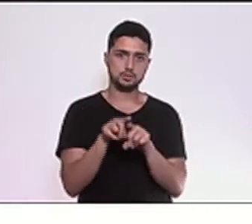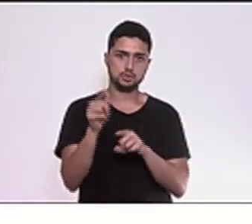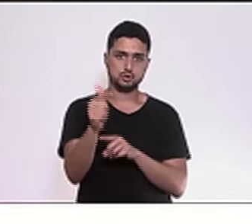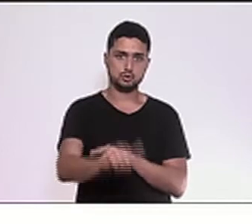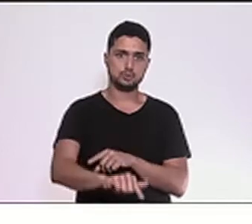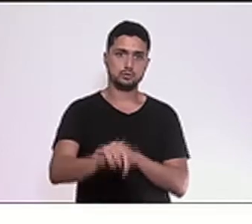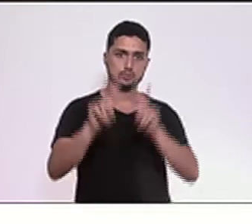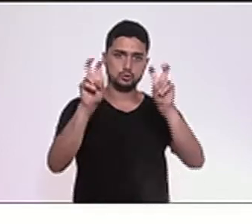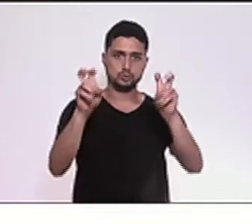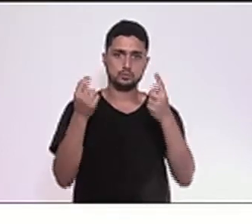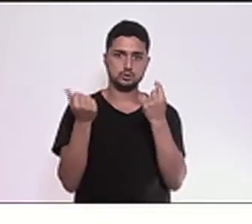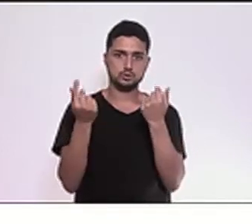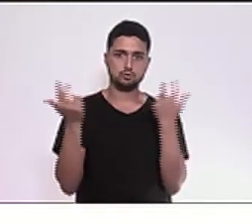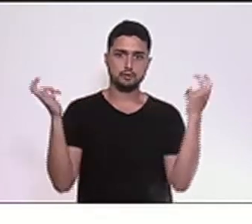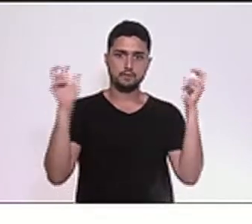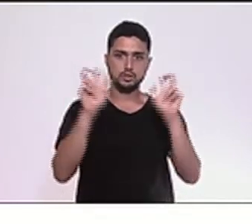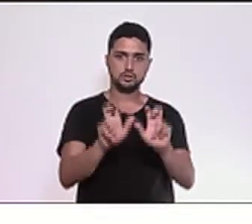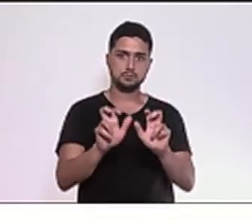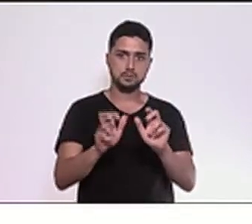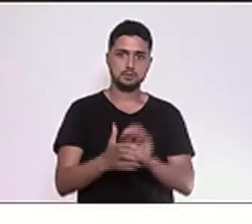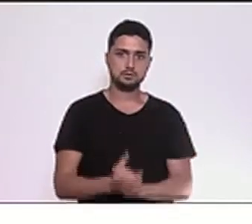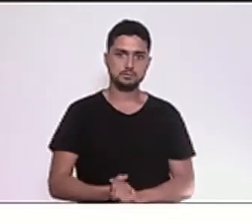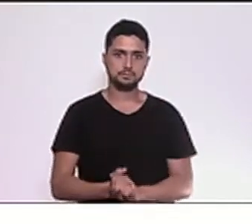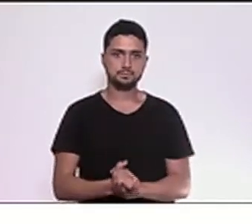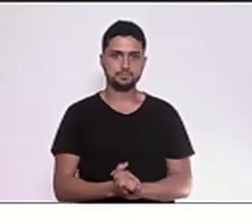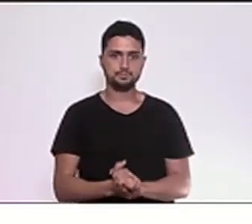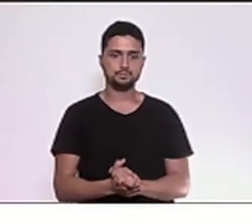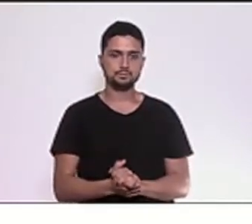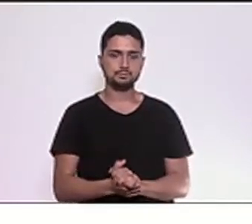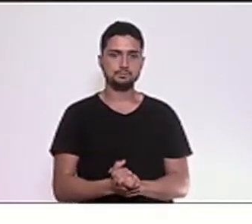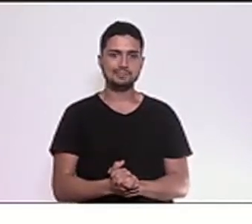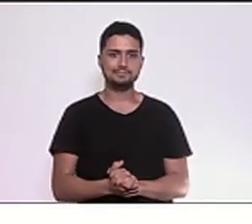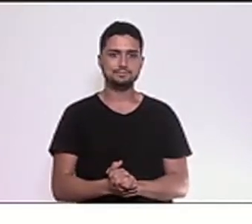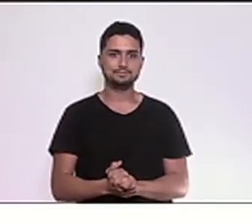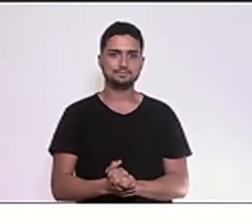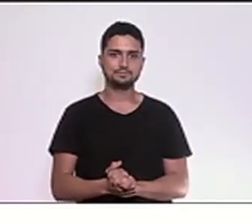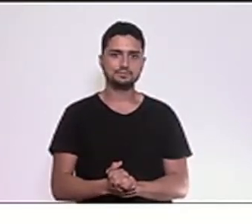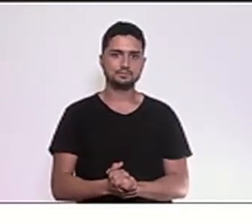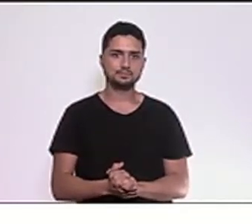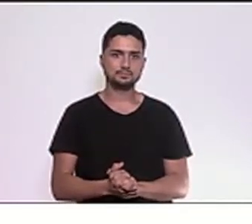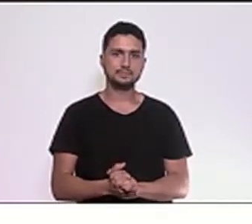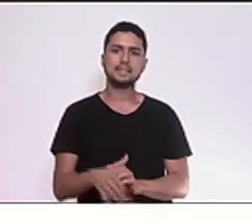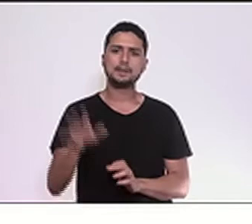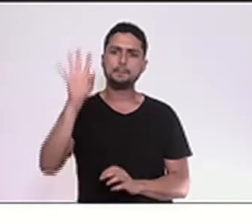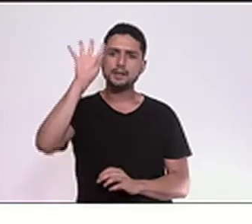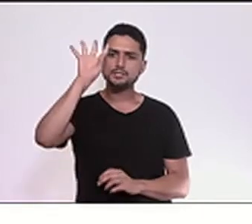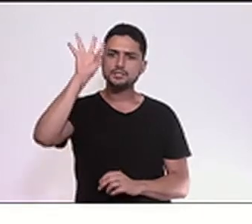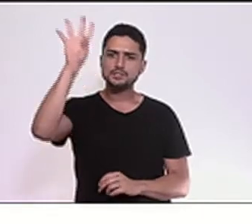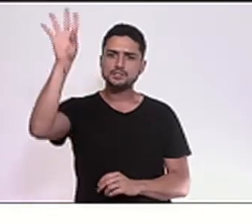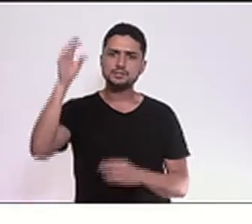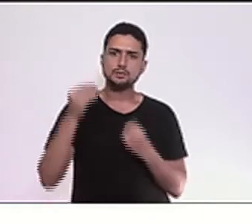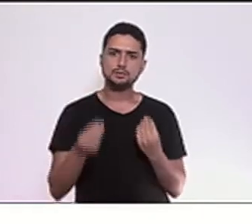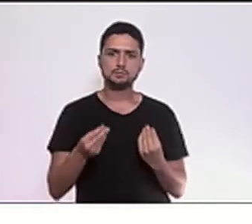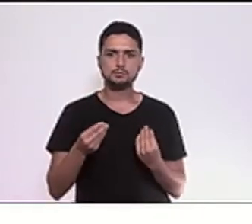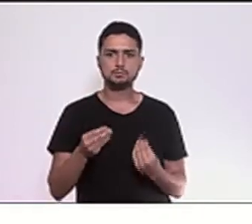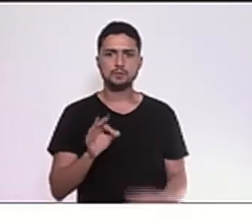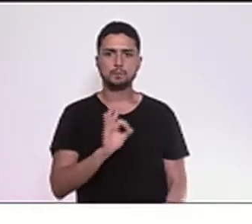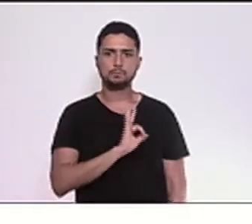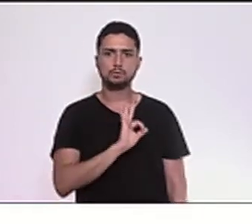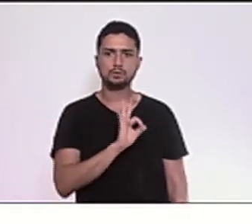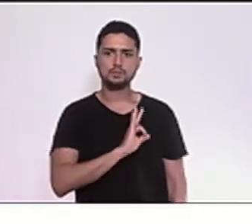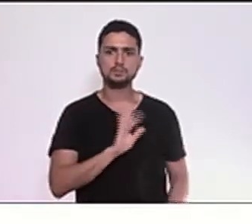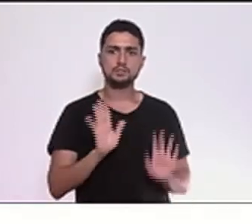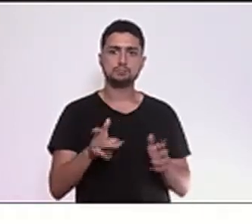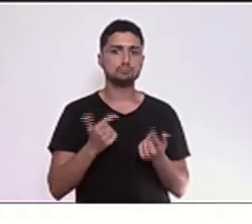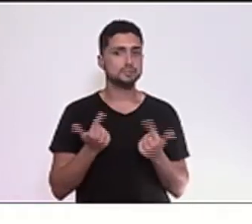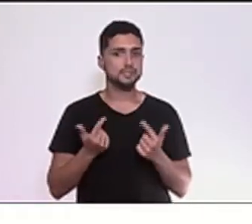de investimento. Voltando a falar de investimento, imaginem só. A polícia já tem